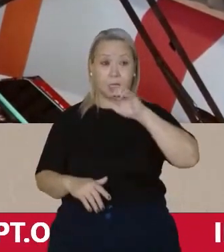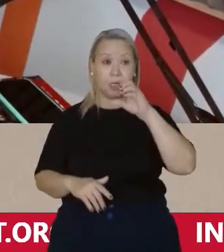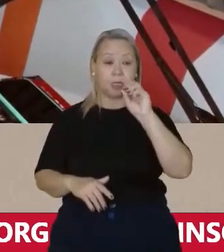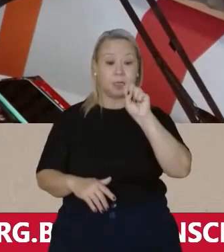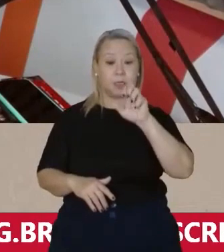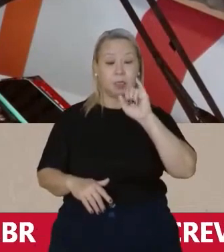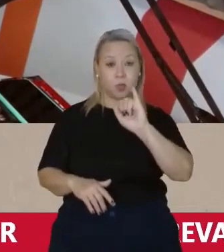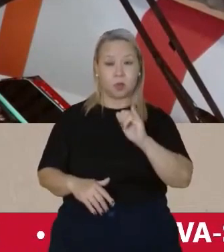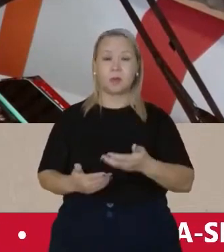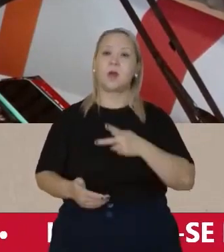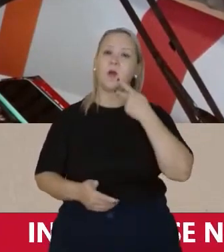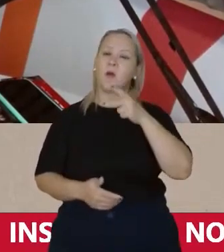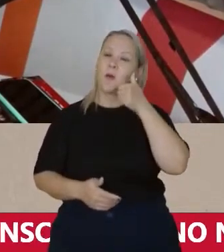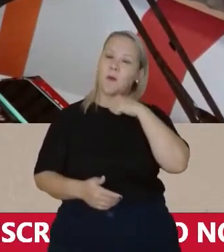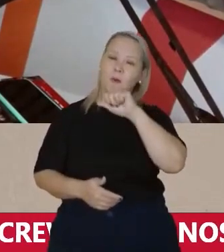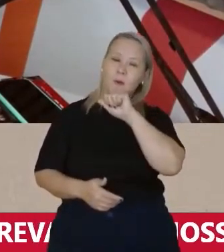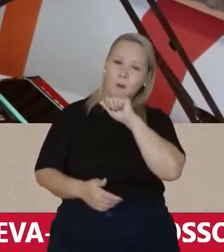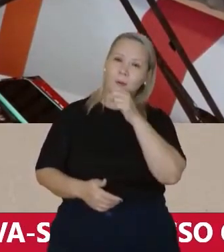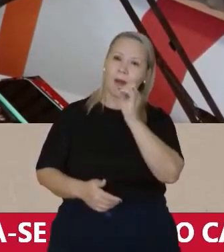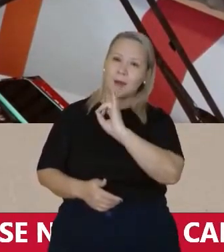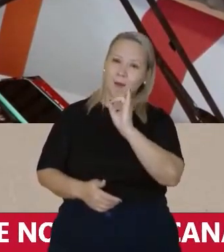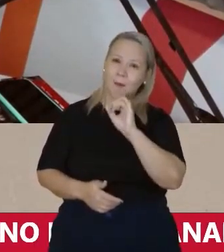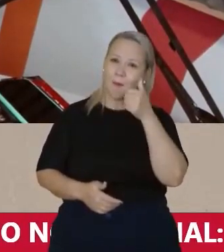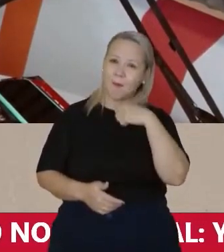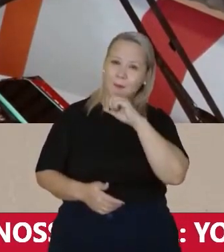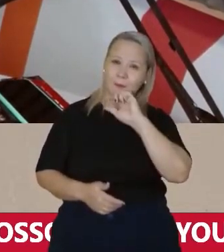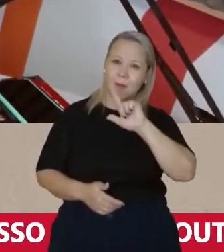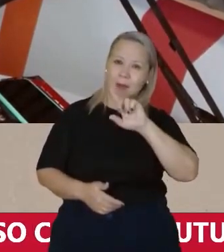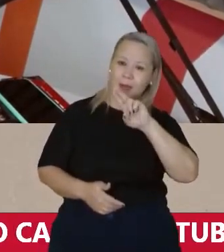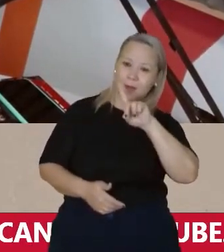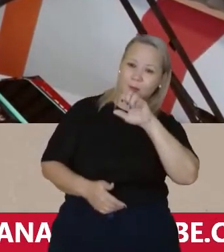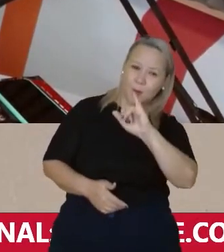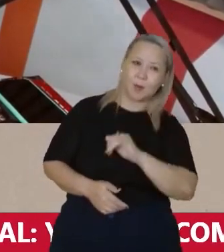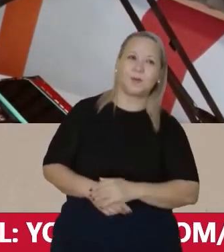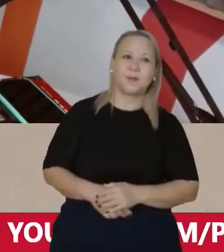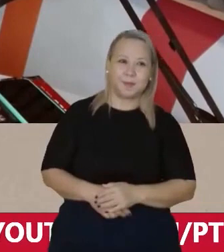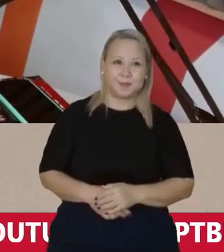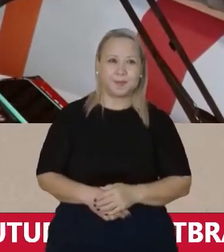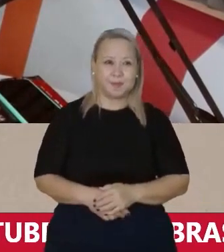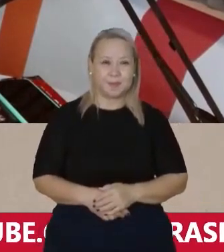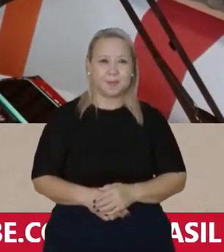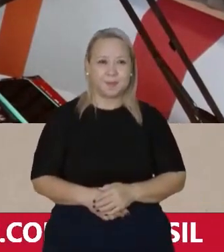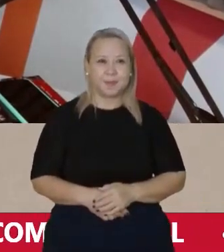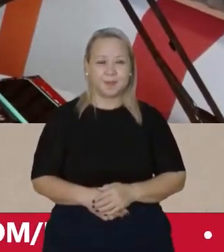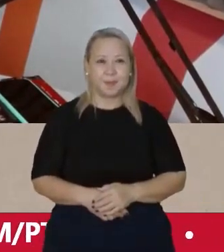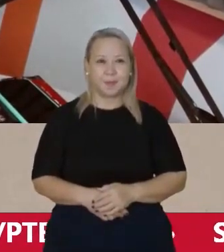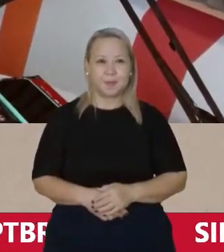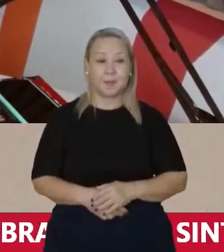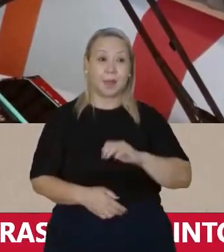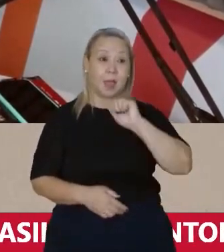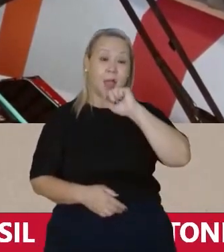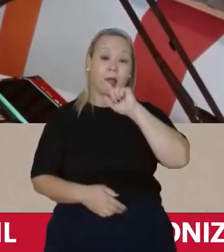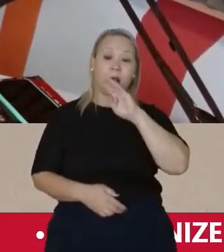de Salve Mãe Torodi, a mãe do Lude 1, bem chegada. Albânia, desculpa, Albânia